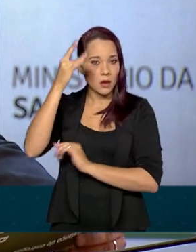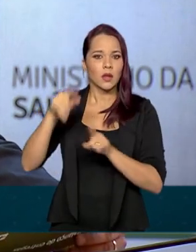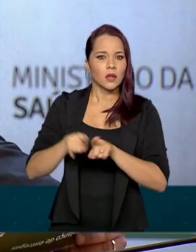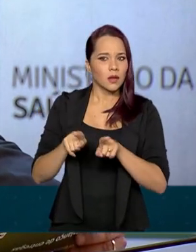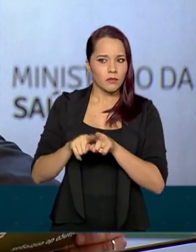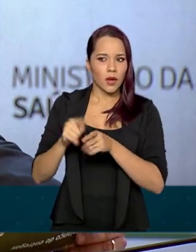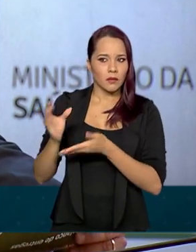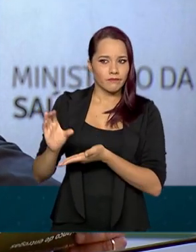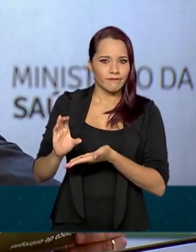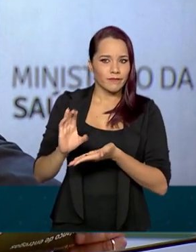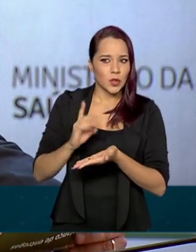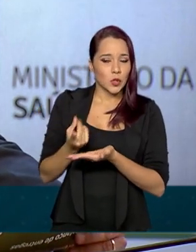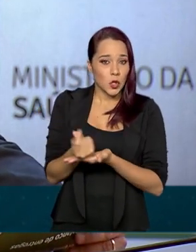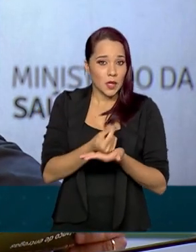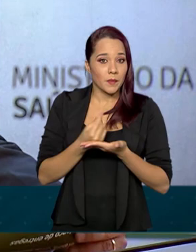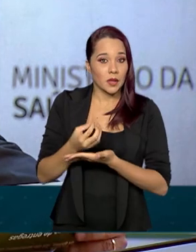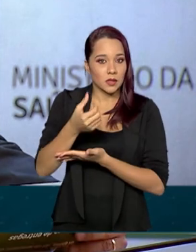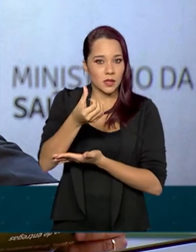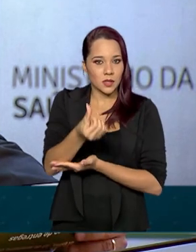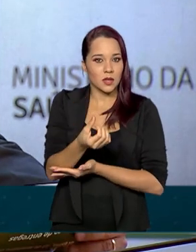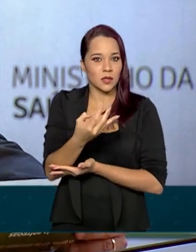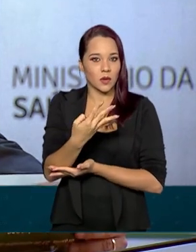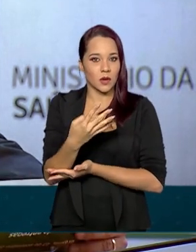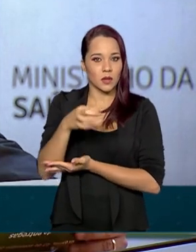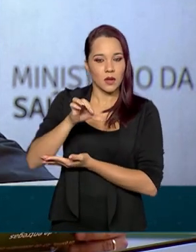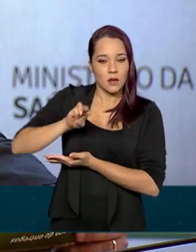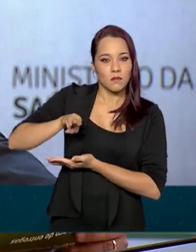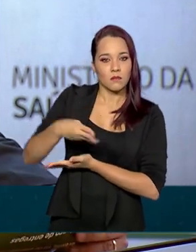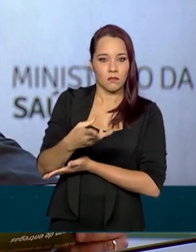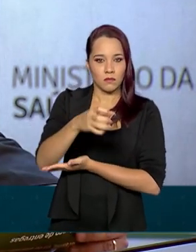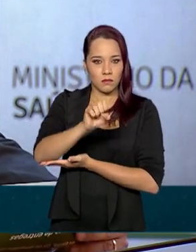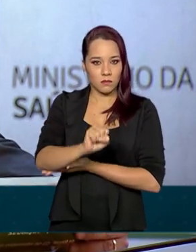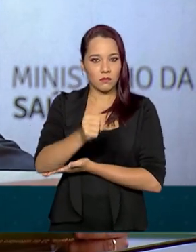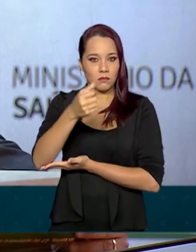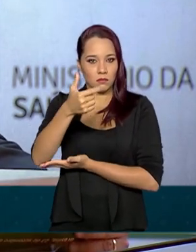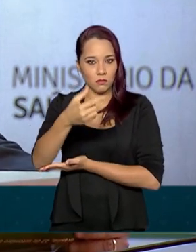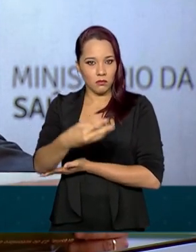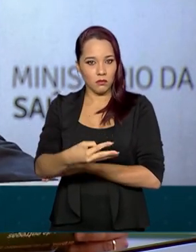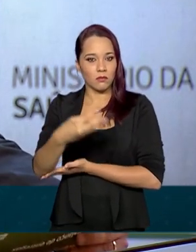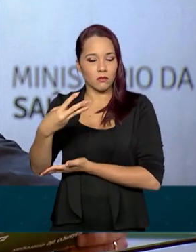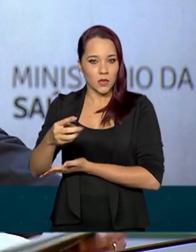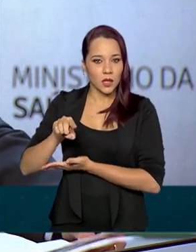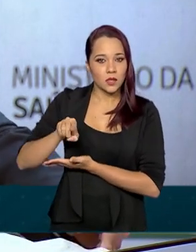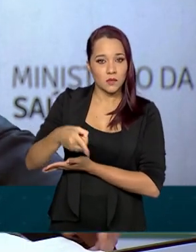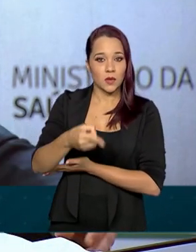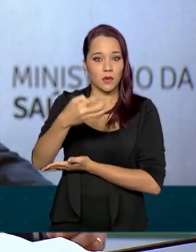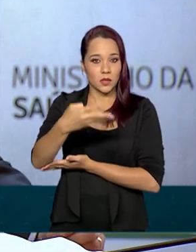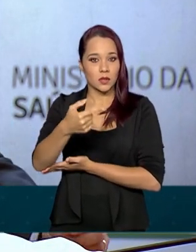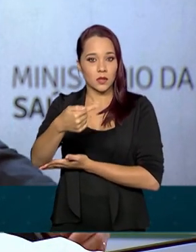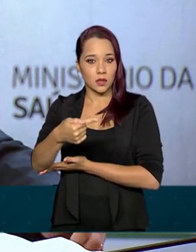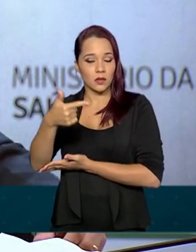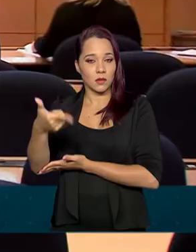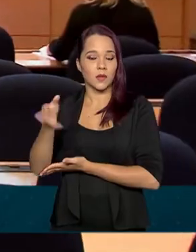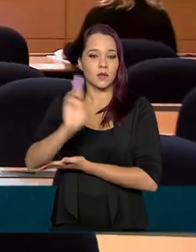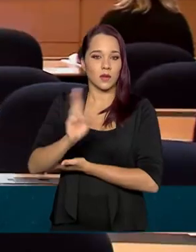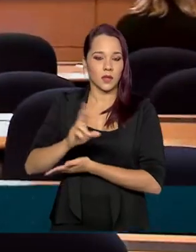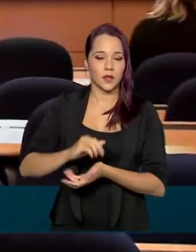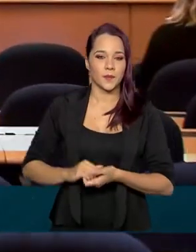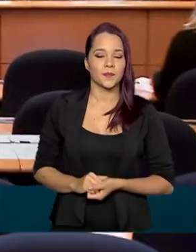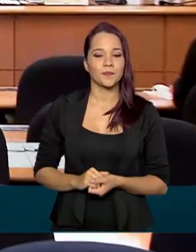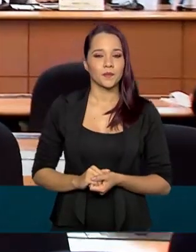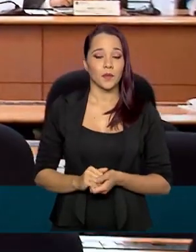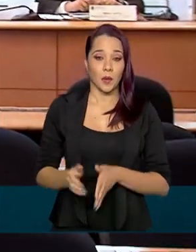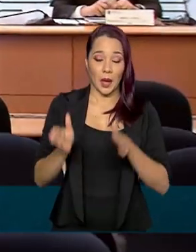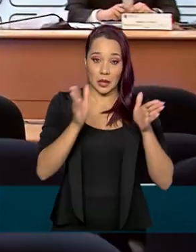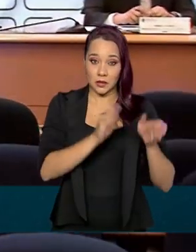outro